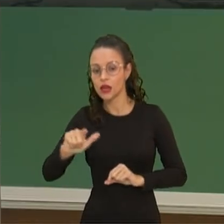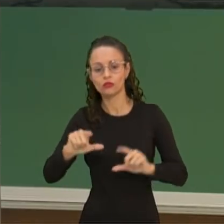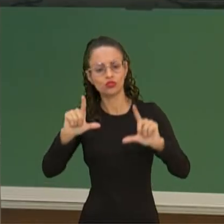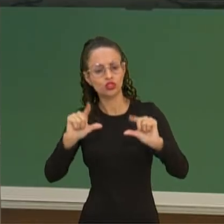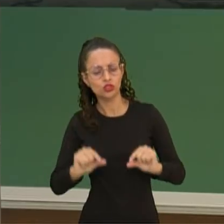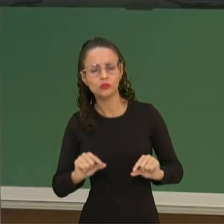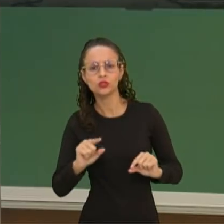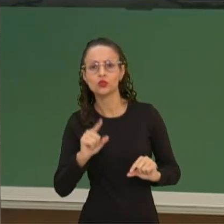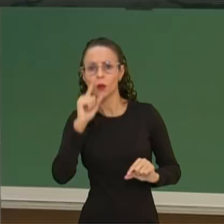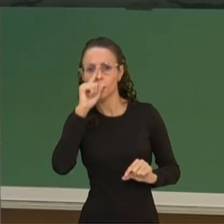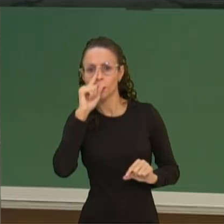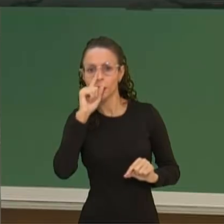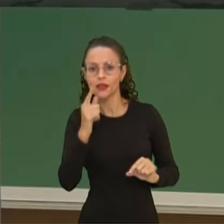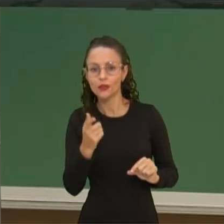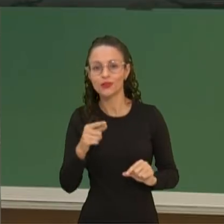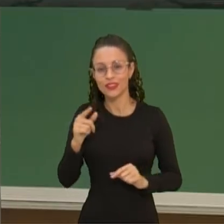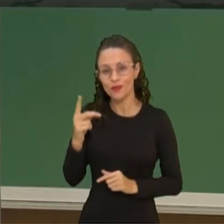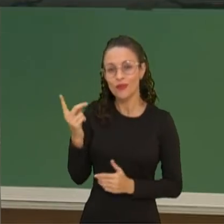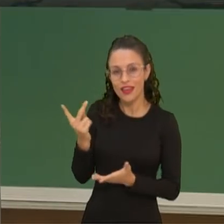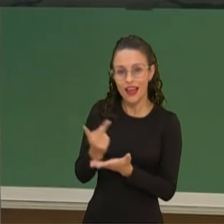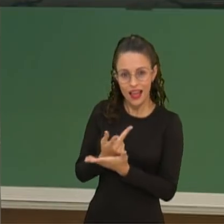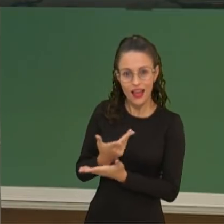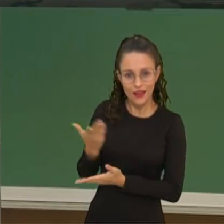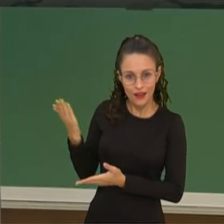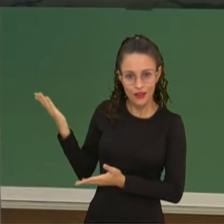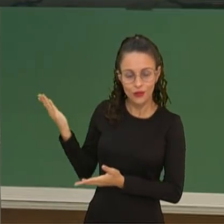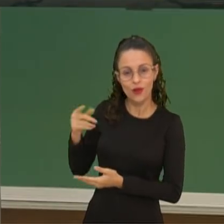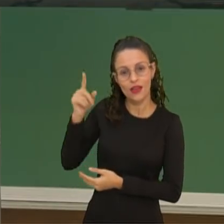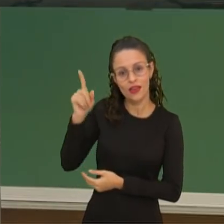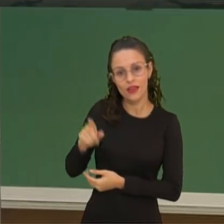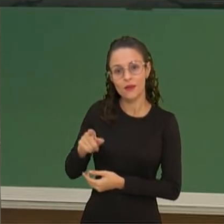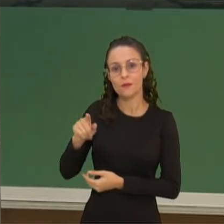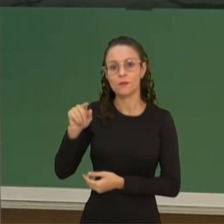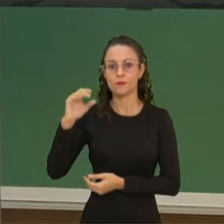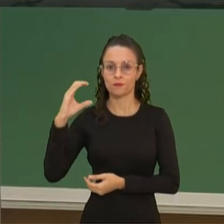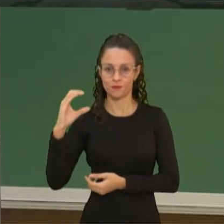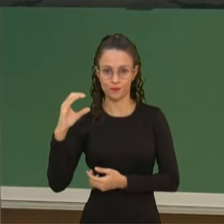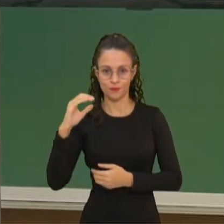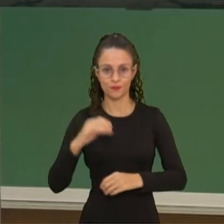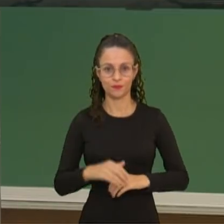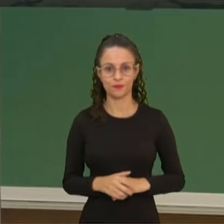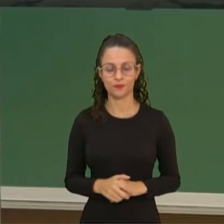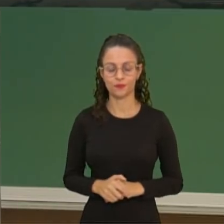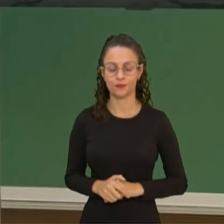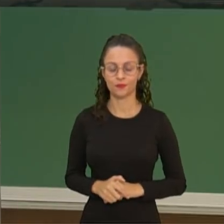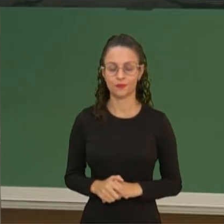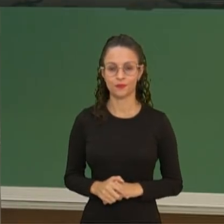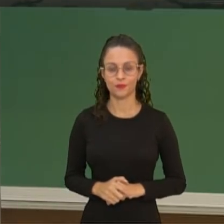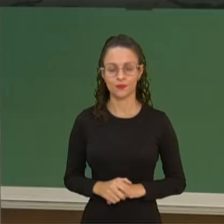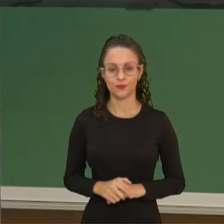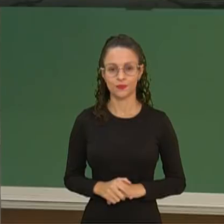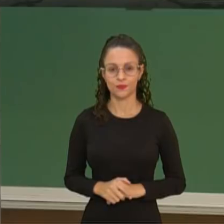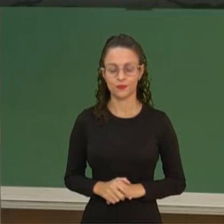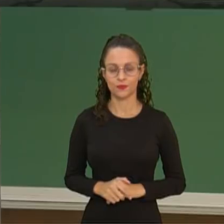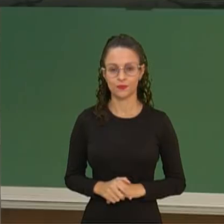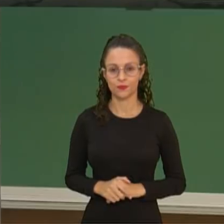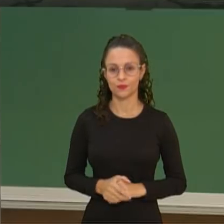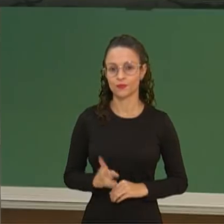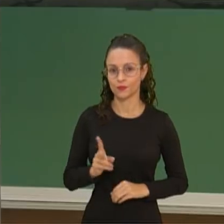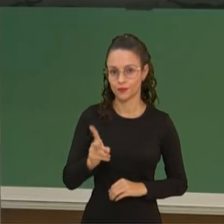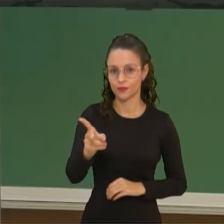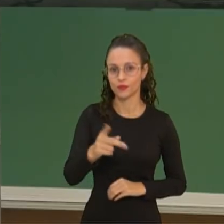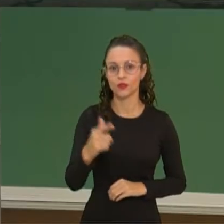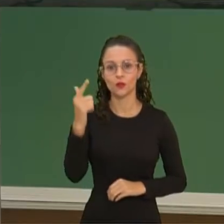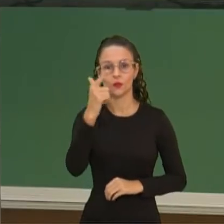essa doença e não aumenta, né? Então a nossa alternativa errada aqui era a letra C. Continuando então,